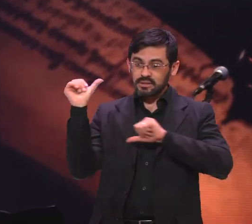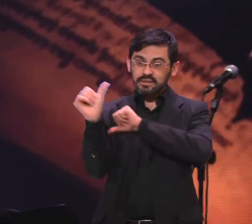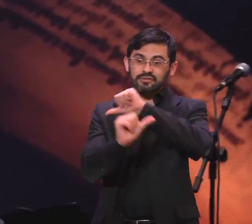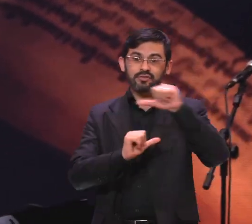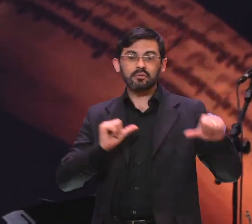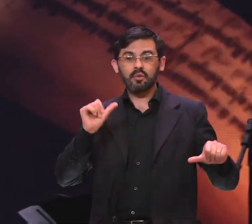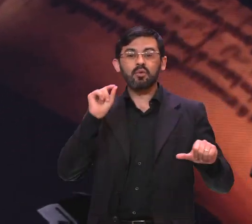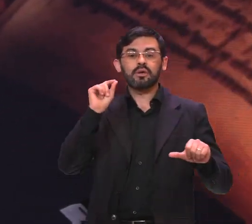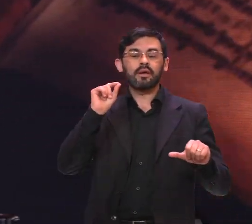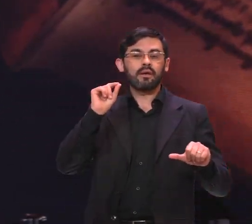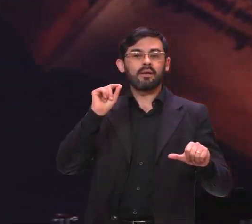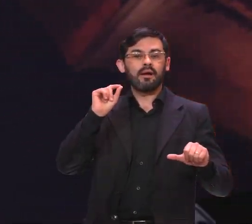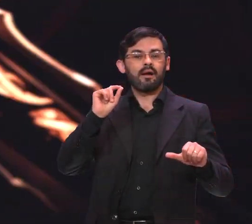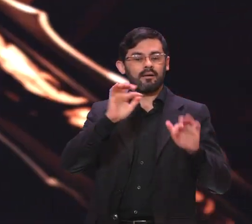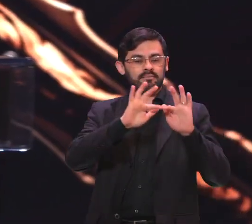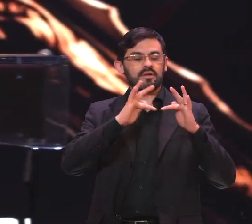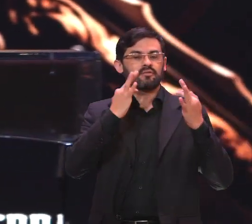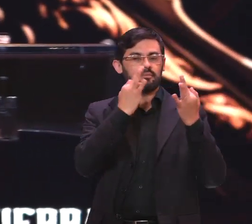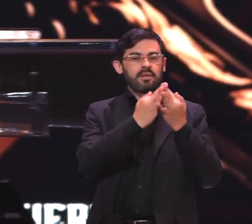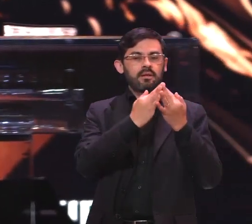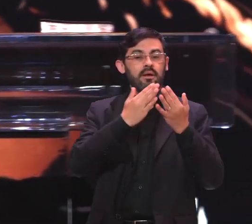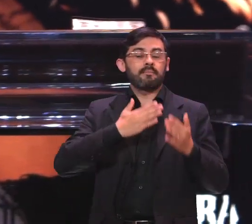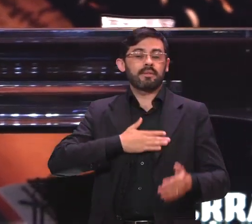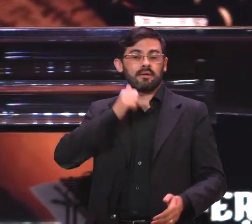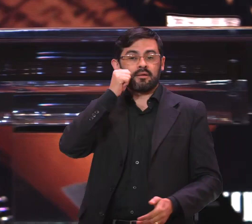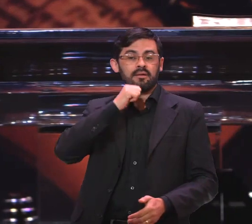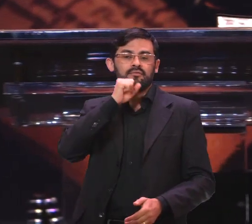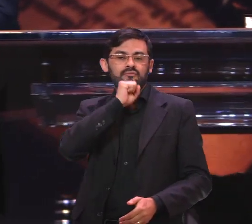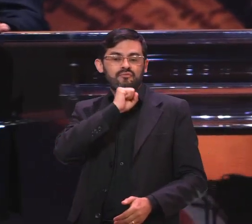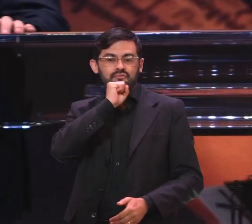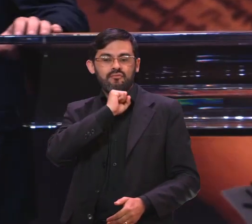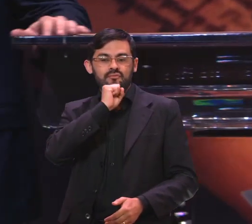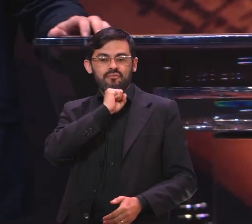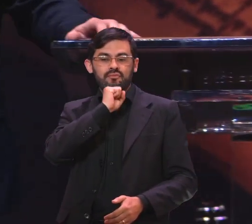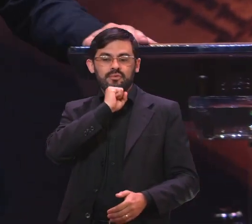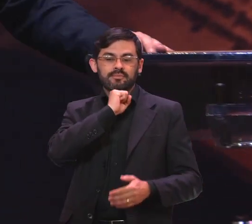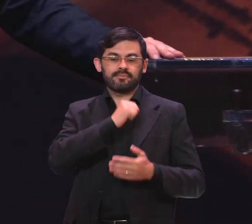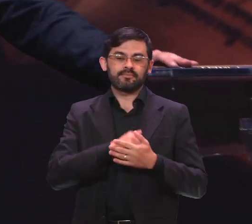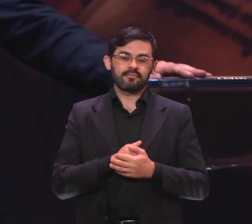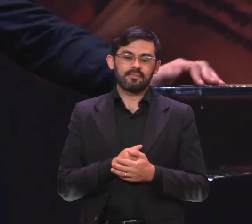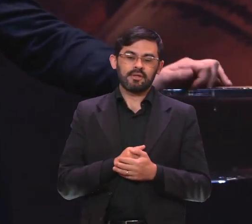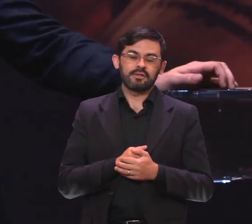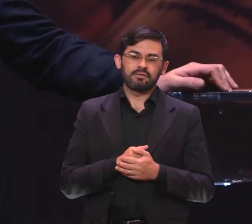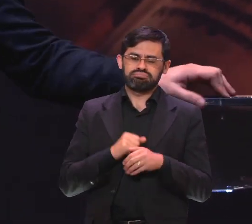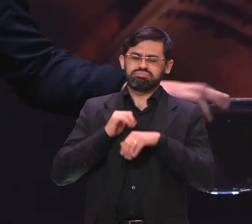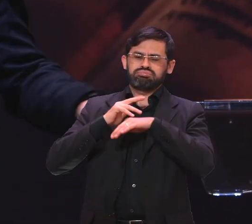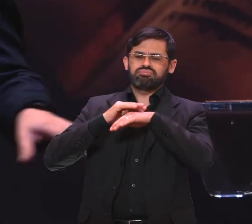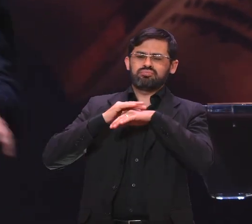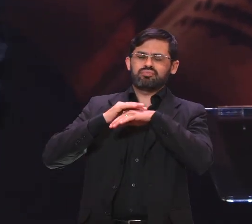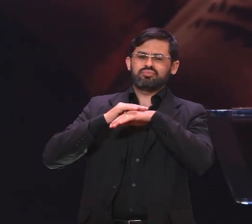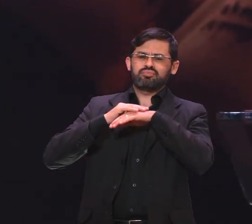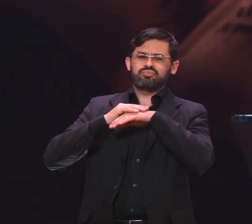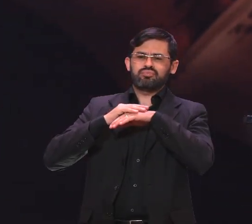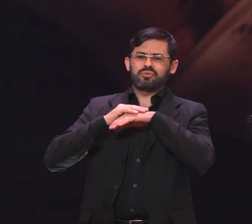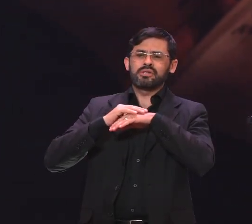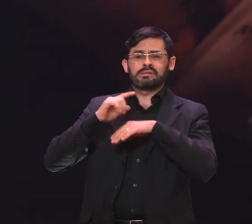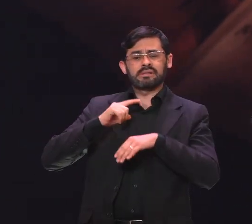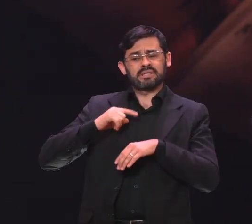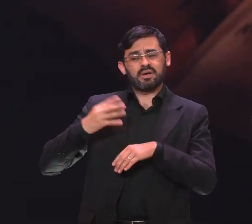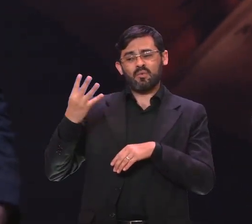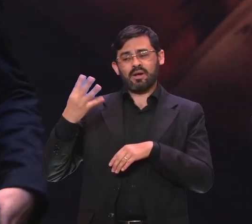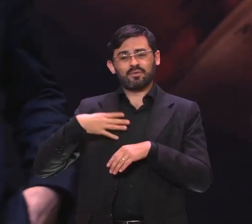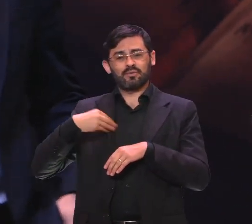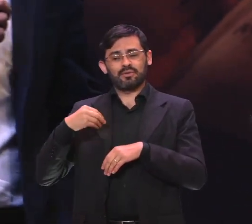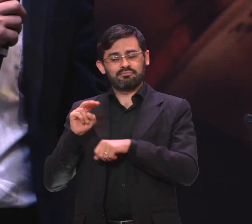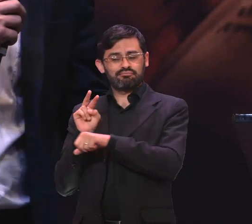minha família. A minha avó, ela estava enferma, tinha 4 filhos para